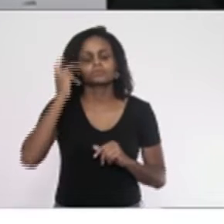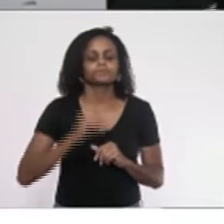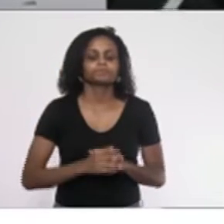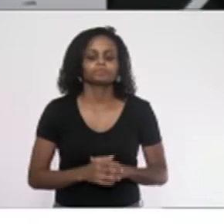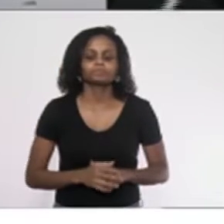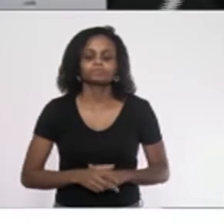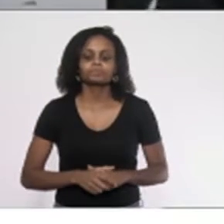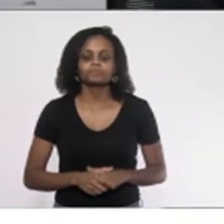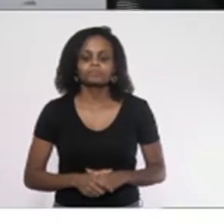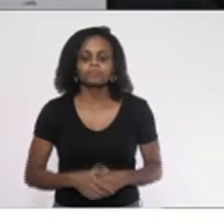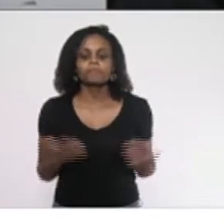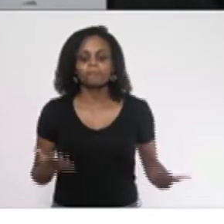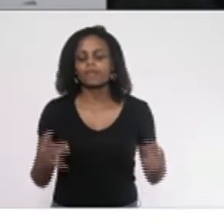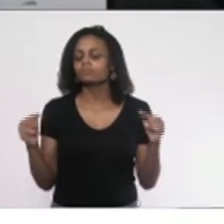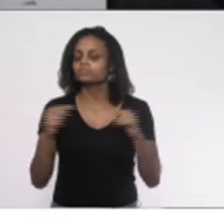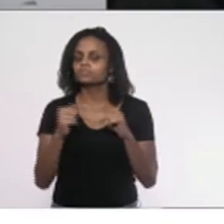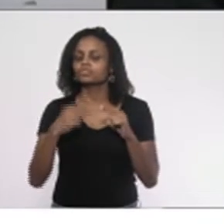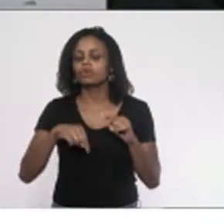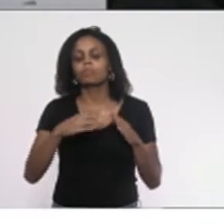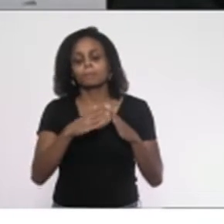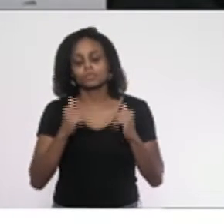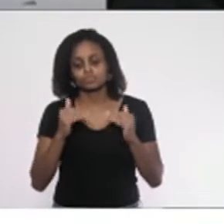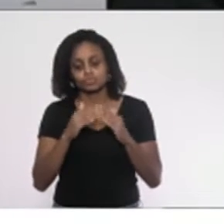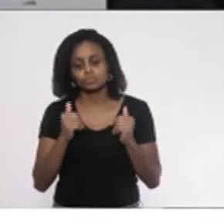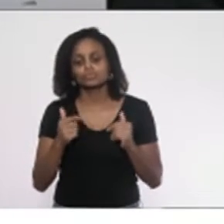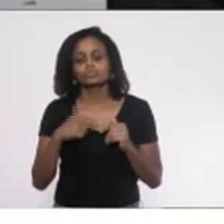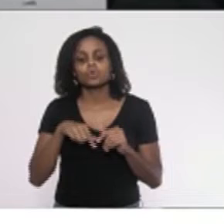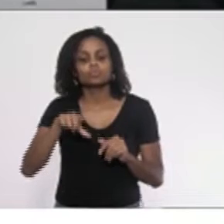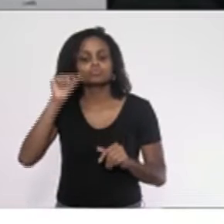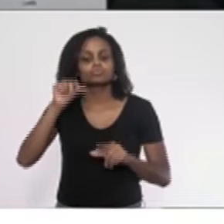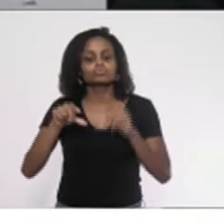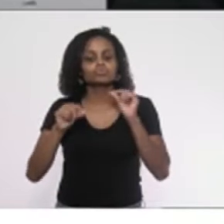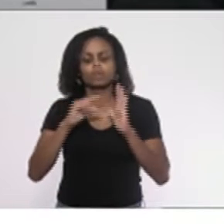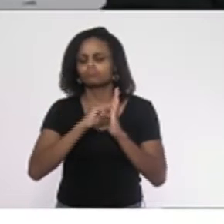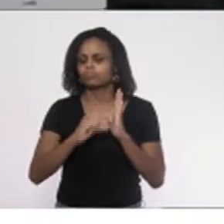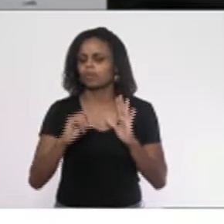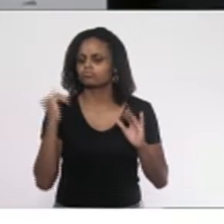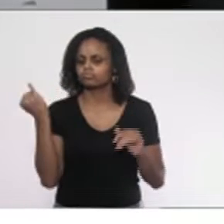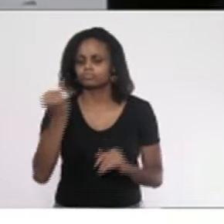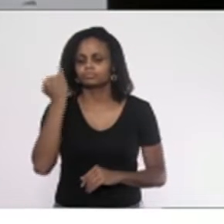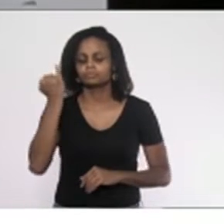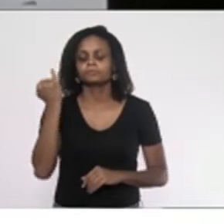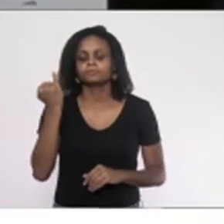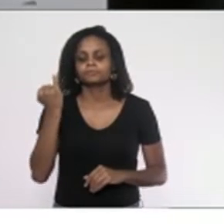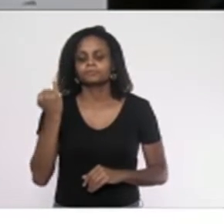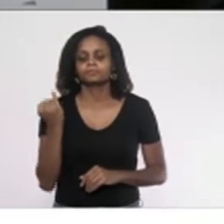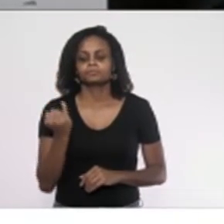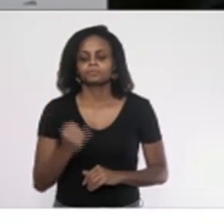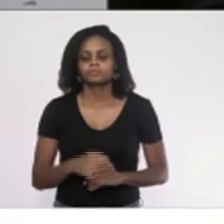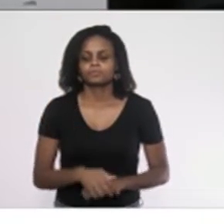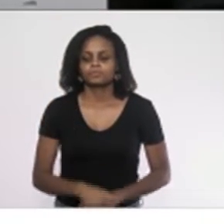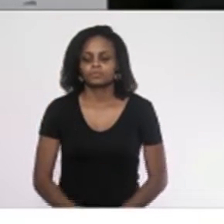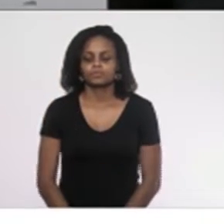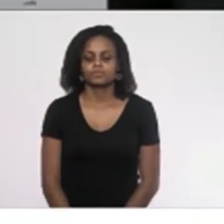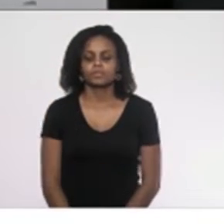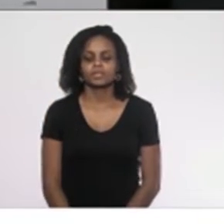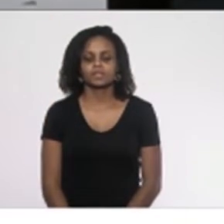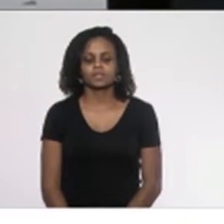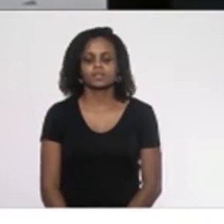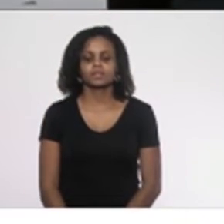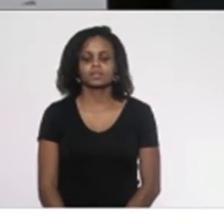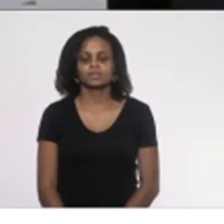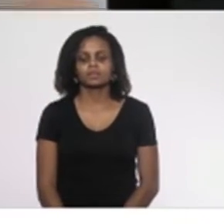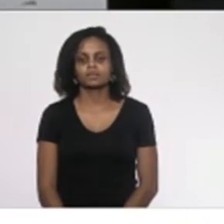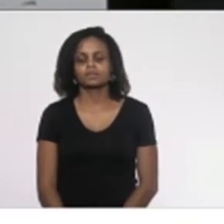Então, nesse sentido é que eu estou pedindo o destaque. Né? Exatamente,